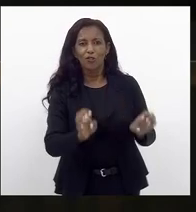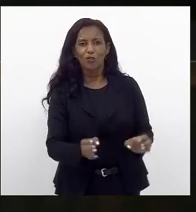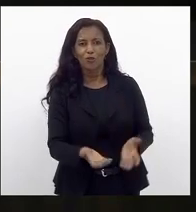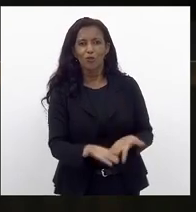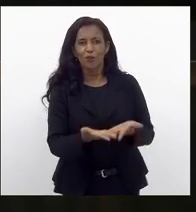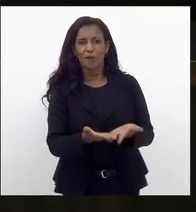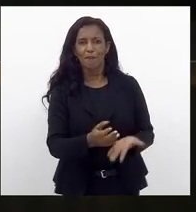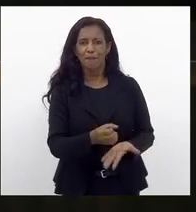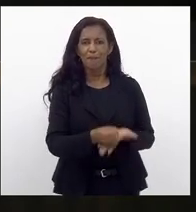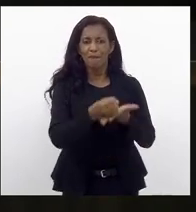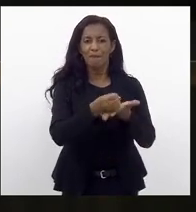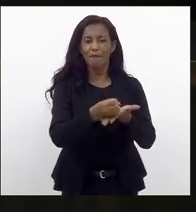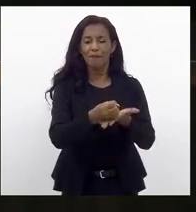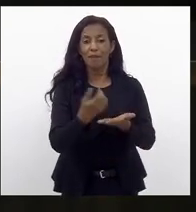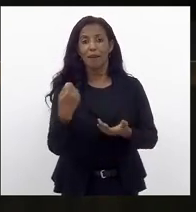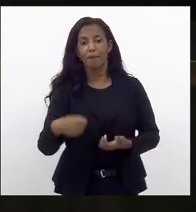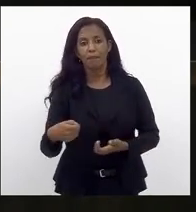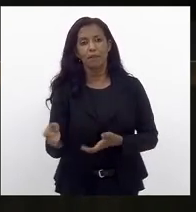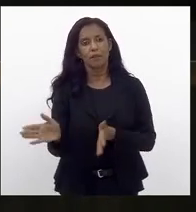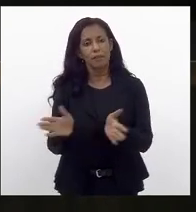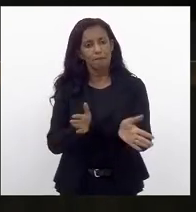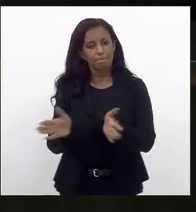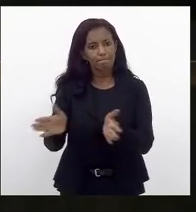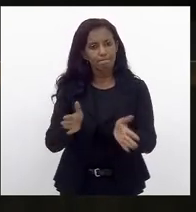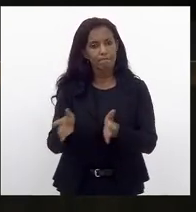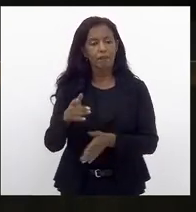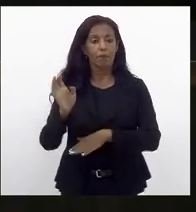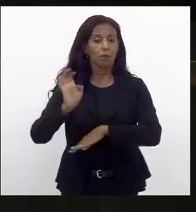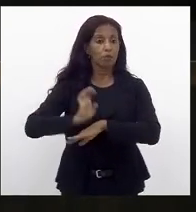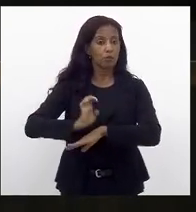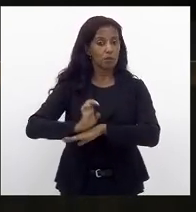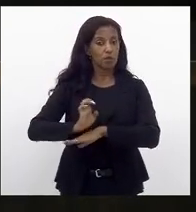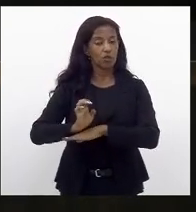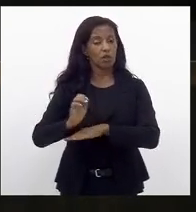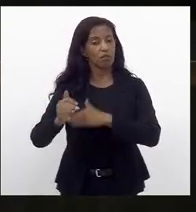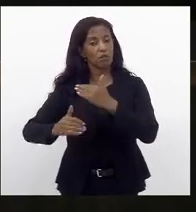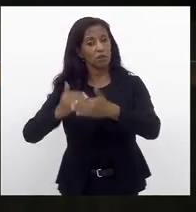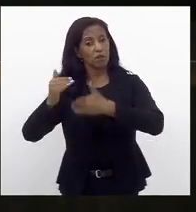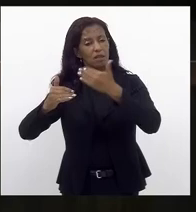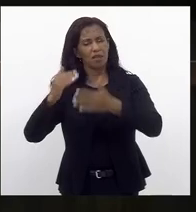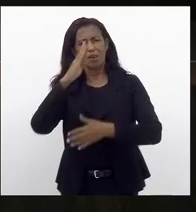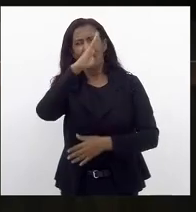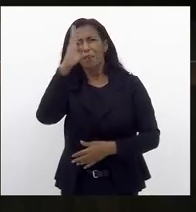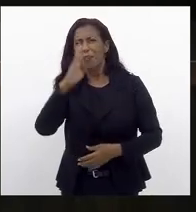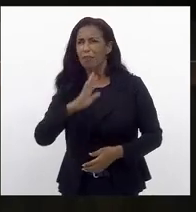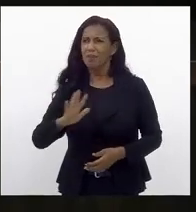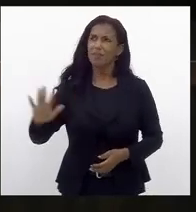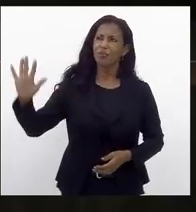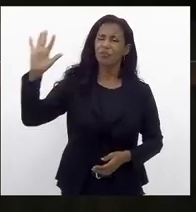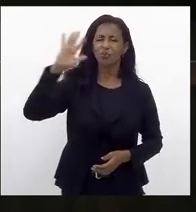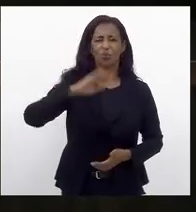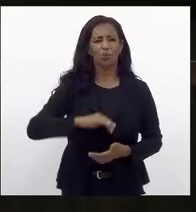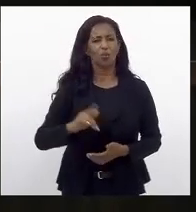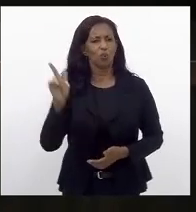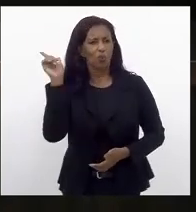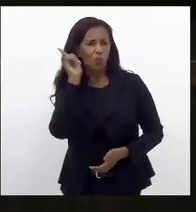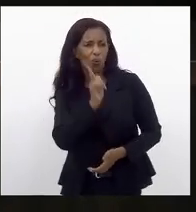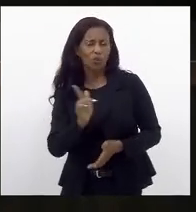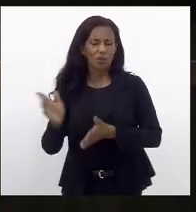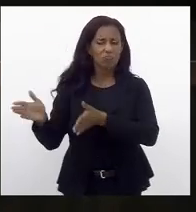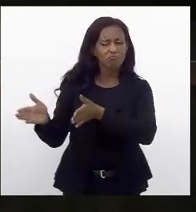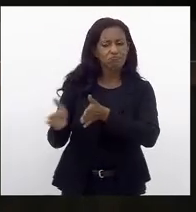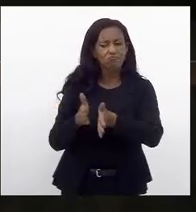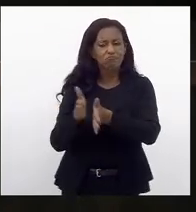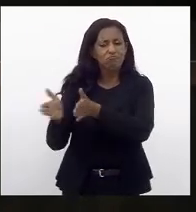tenho dúvida a gente precisa criar condicionante para os Estados crescer para o Brasil sair dessa